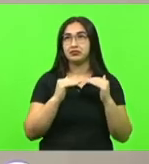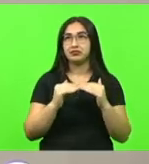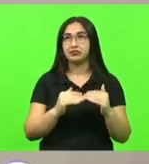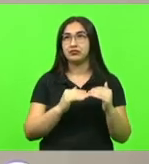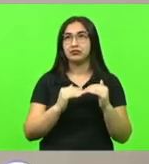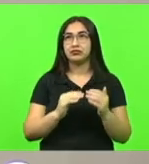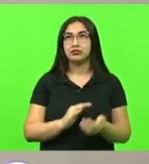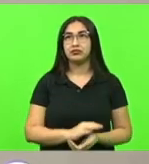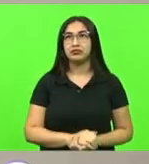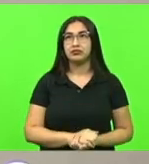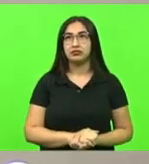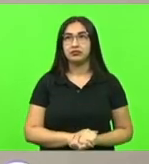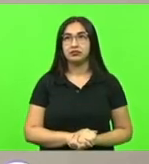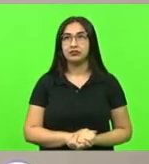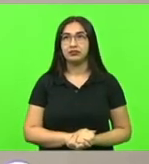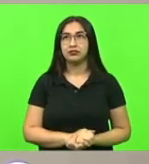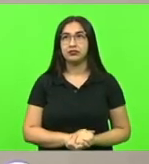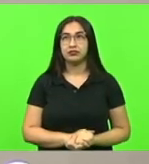unanimidade.